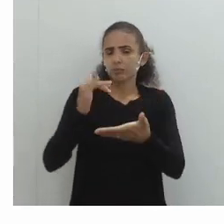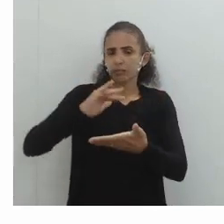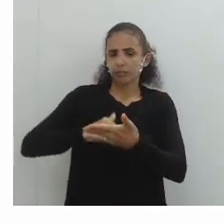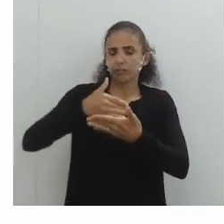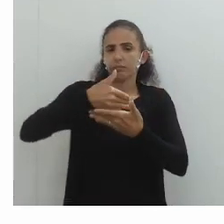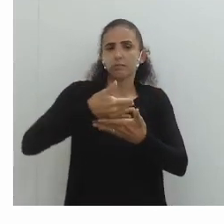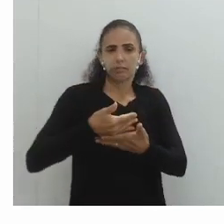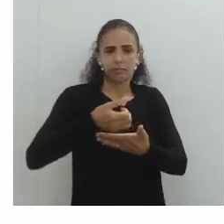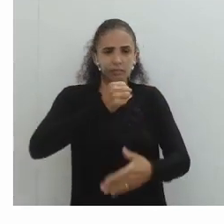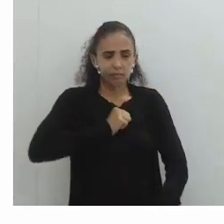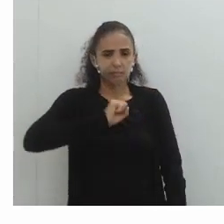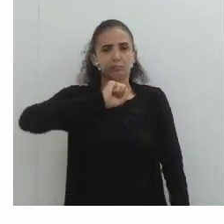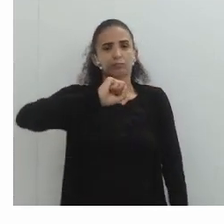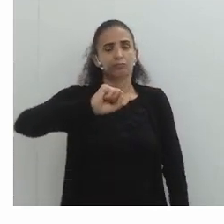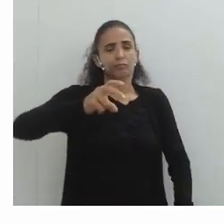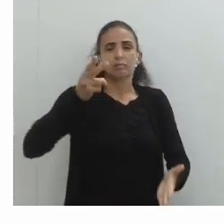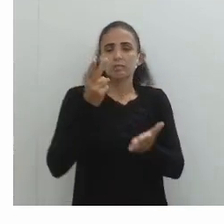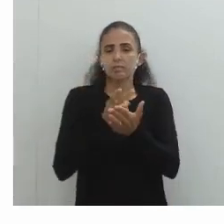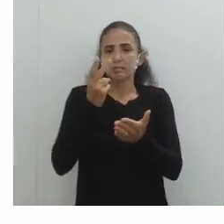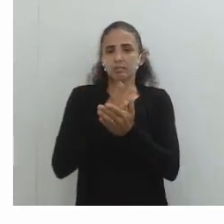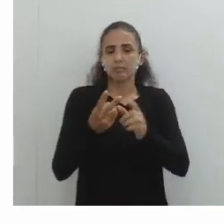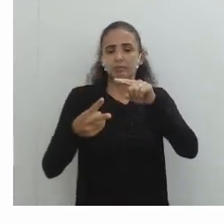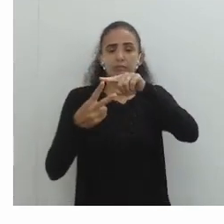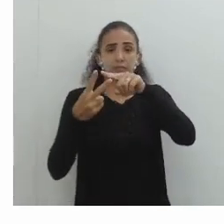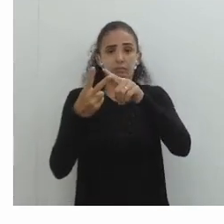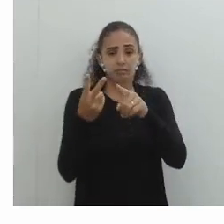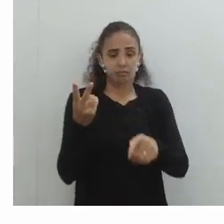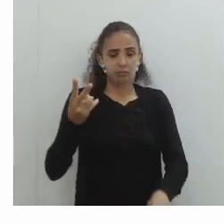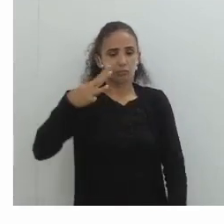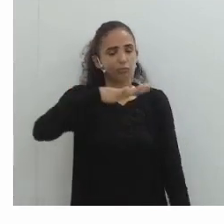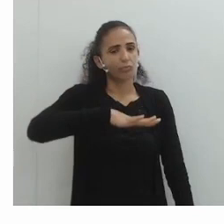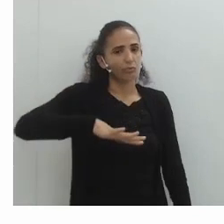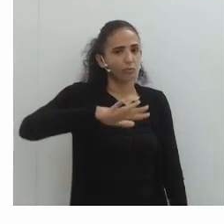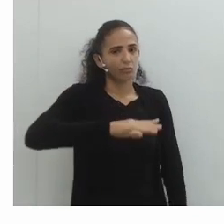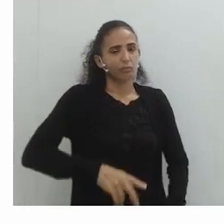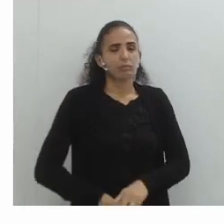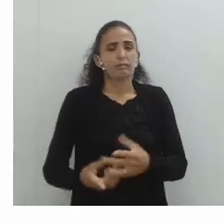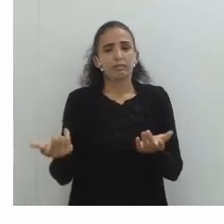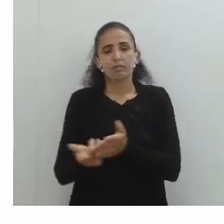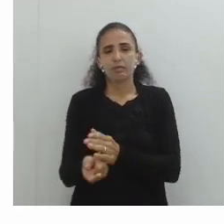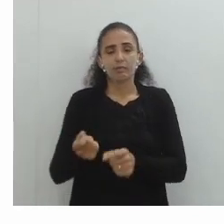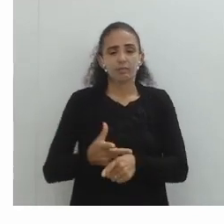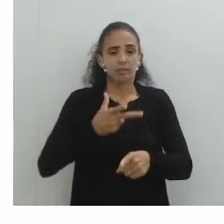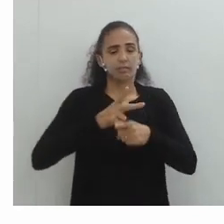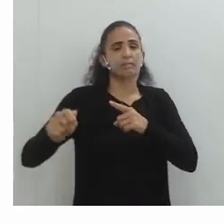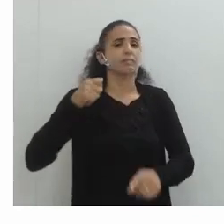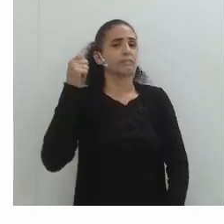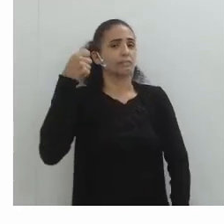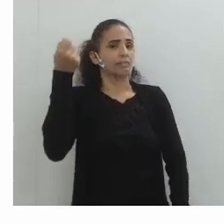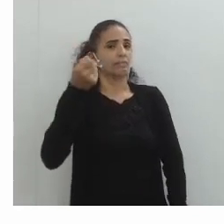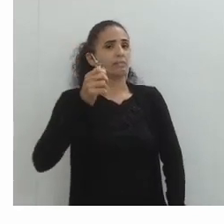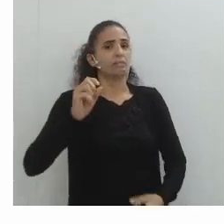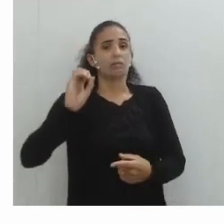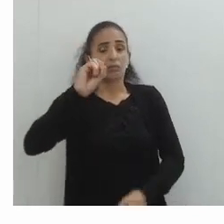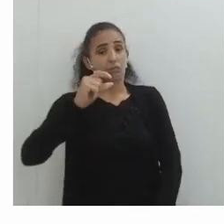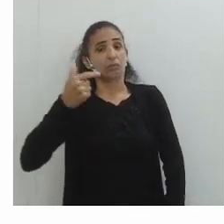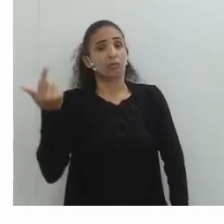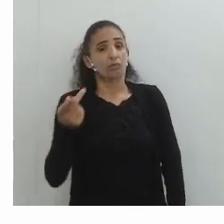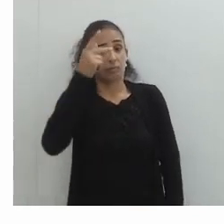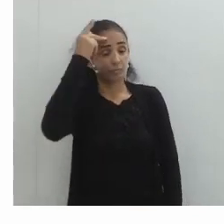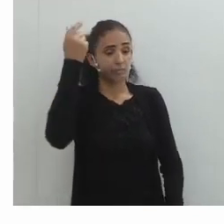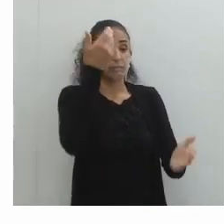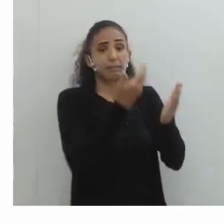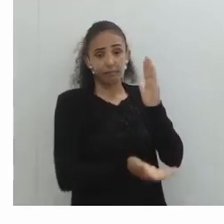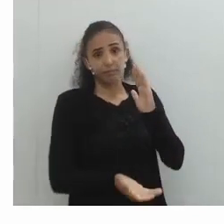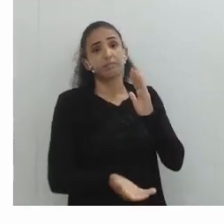é o outro campo. Então, sempre vai existir esses dois campos, do vencedor, do perdedor, e isso está